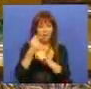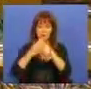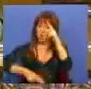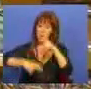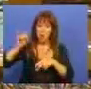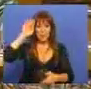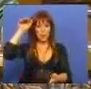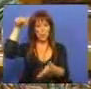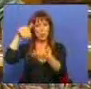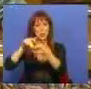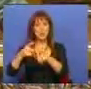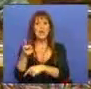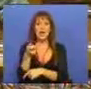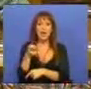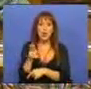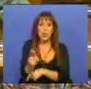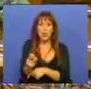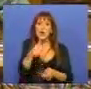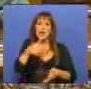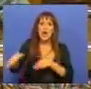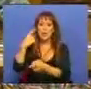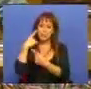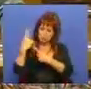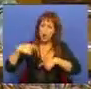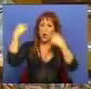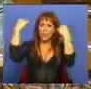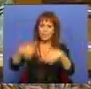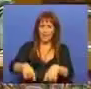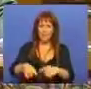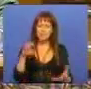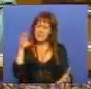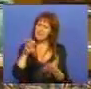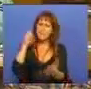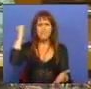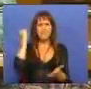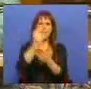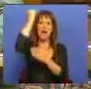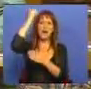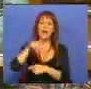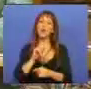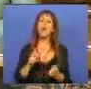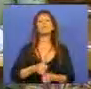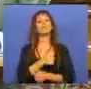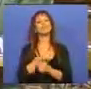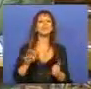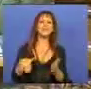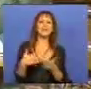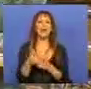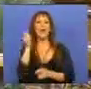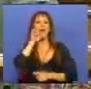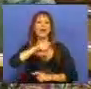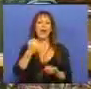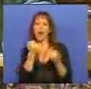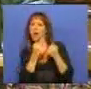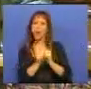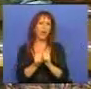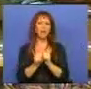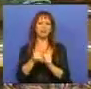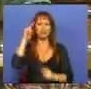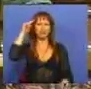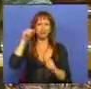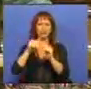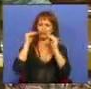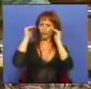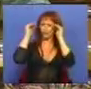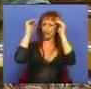obra, o resultado que Rui Rio tem para exibir. É uma marca que certamente fica bem a quem não esconde a